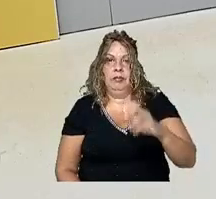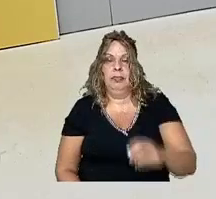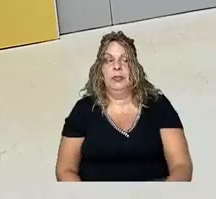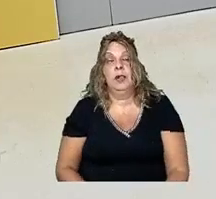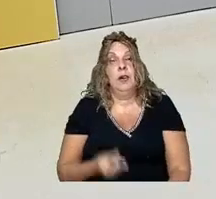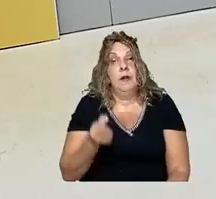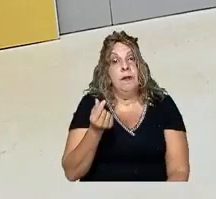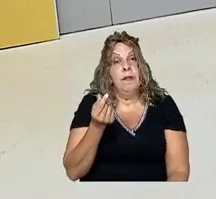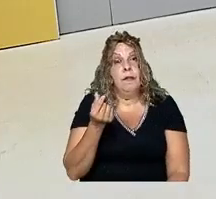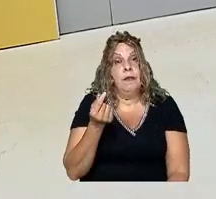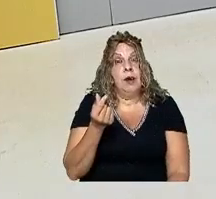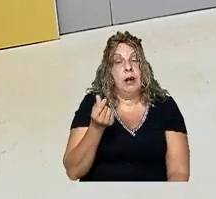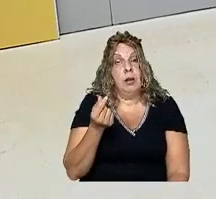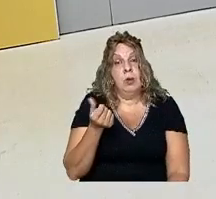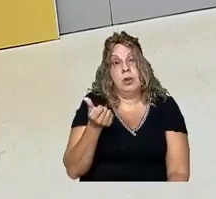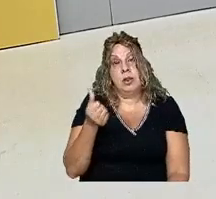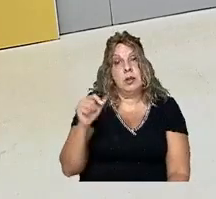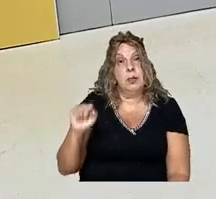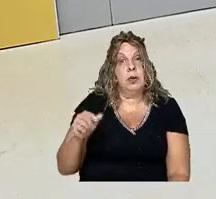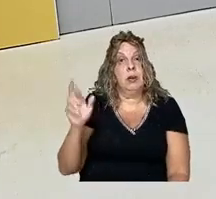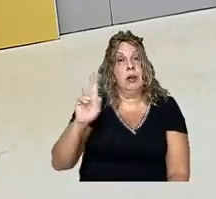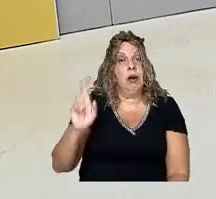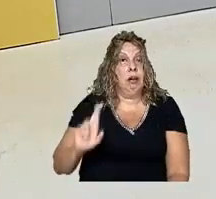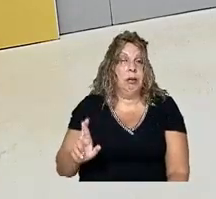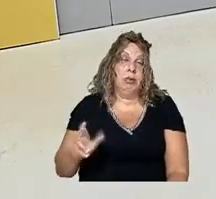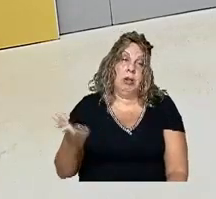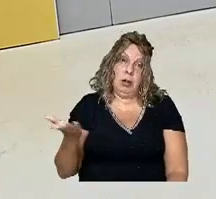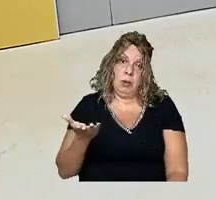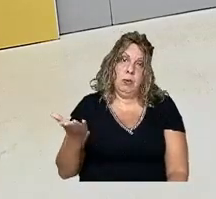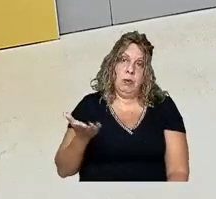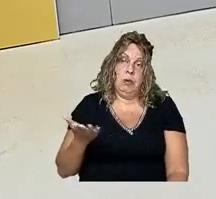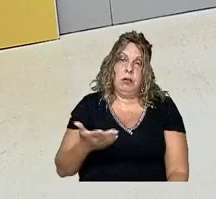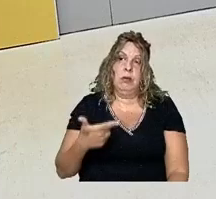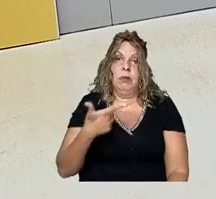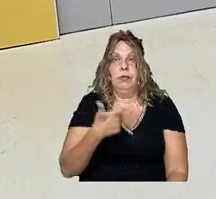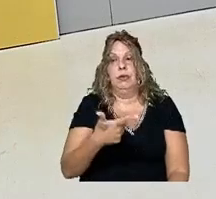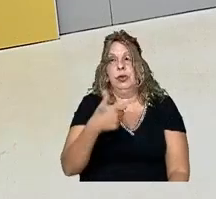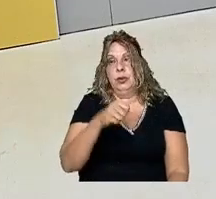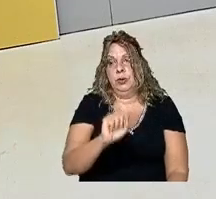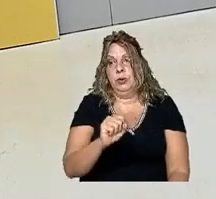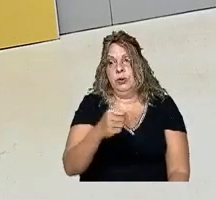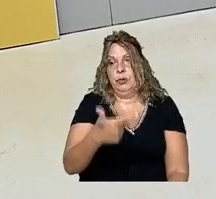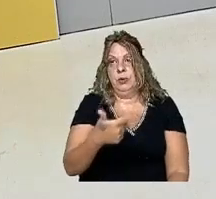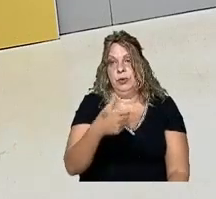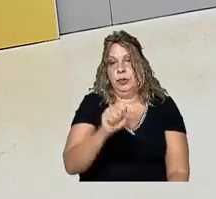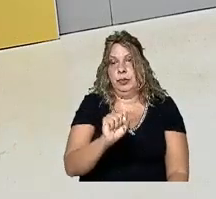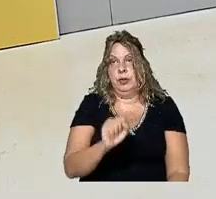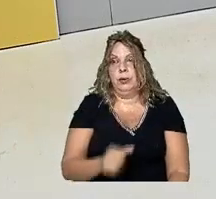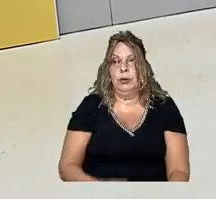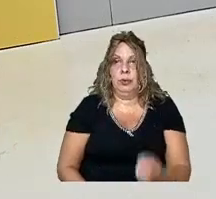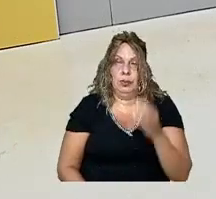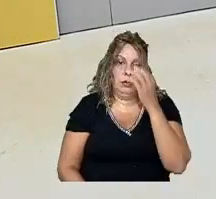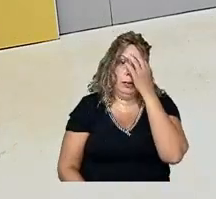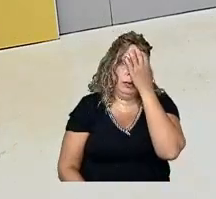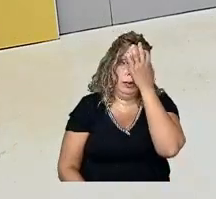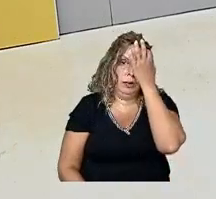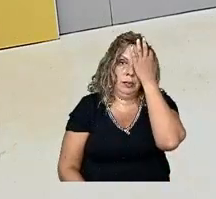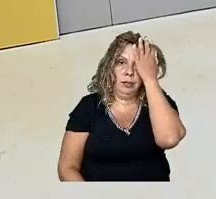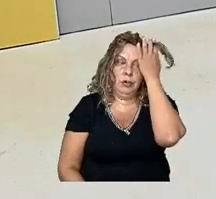mil reais. Quem quer mais? 28, 28, 28.